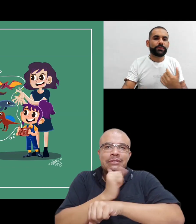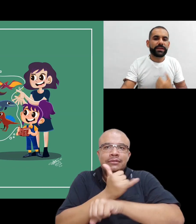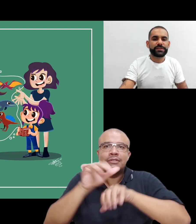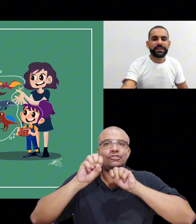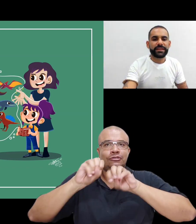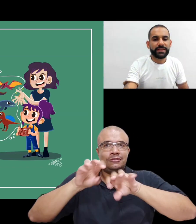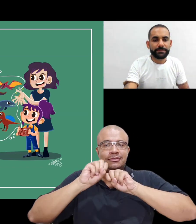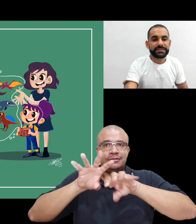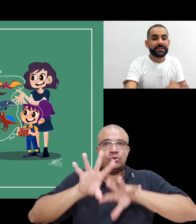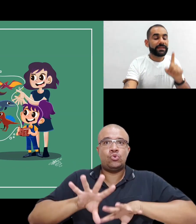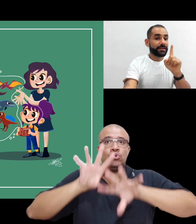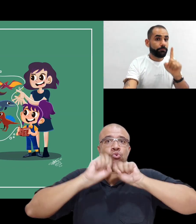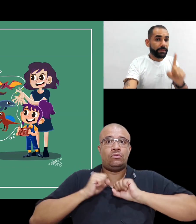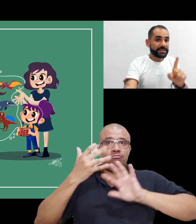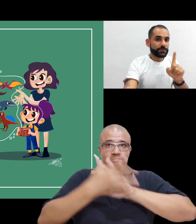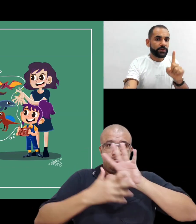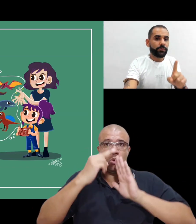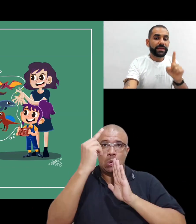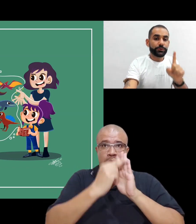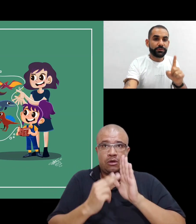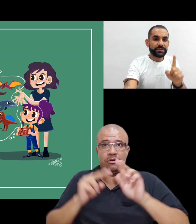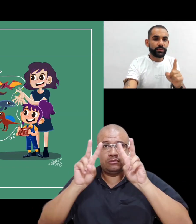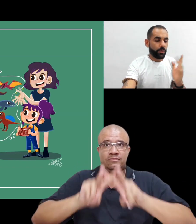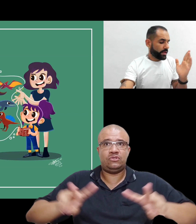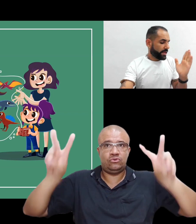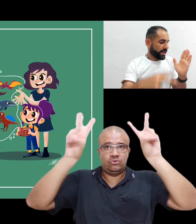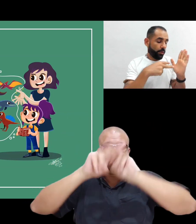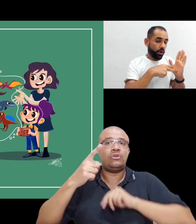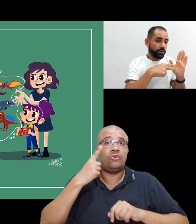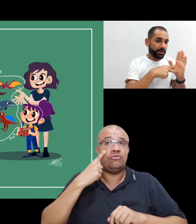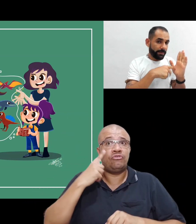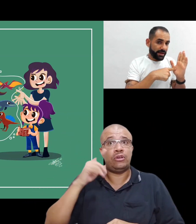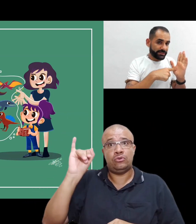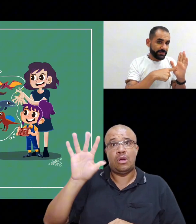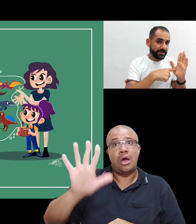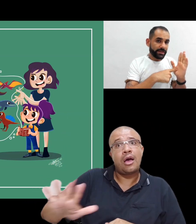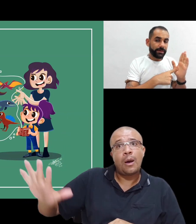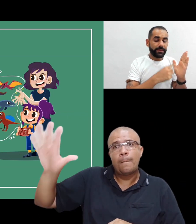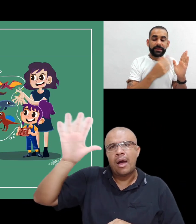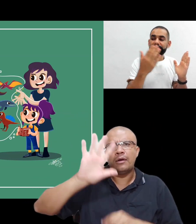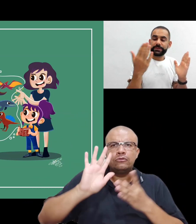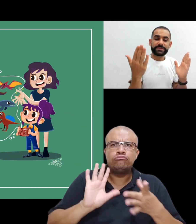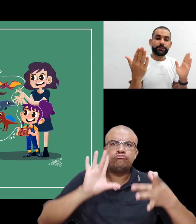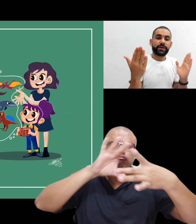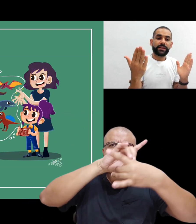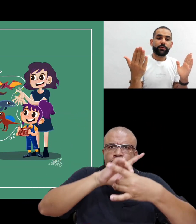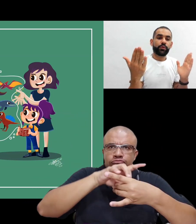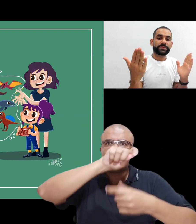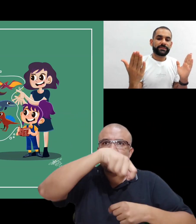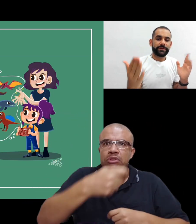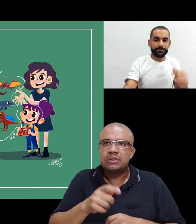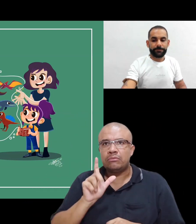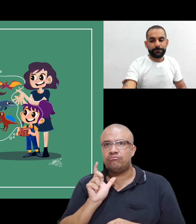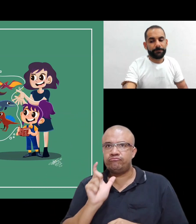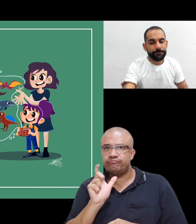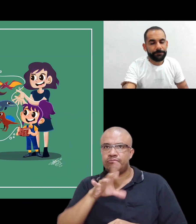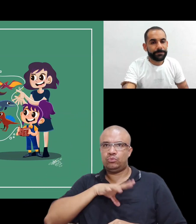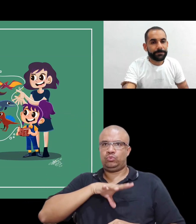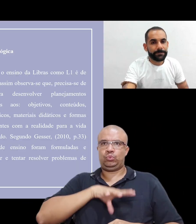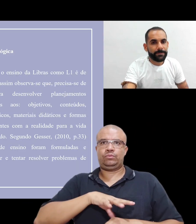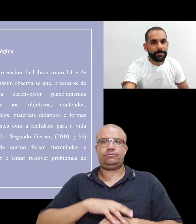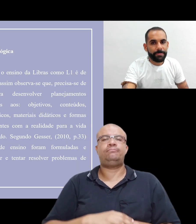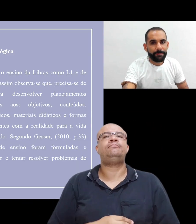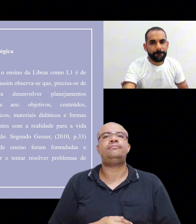pedagógico para poder adquirir a Libras, para se tornar um leitor visual. Eu olho a imagem e associo ela com o sinal.